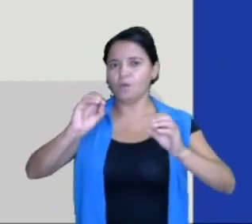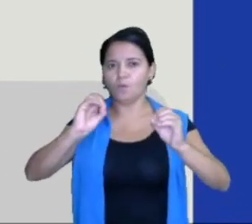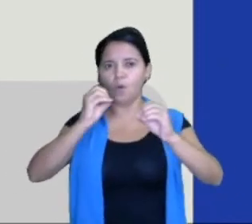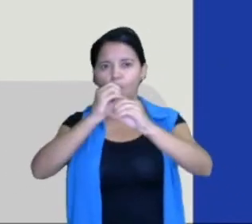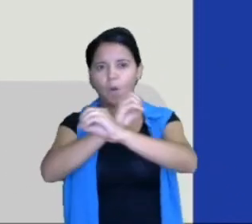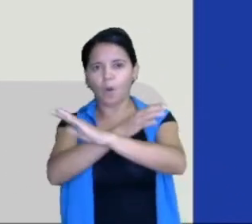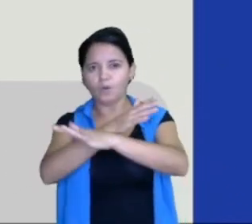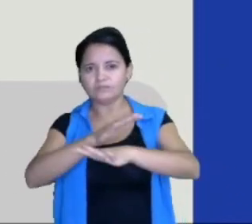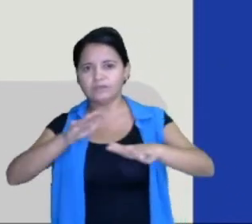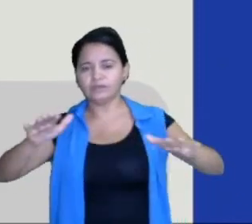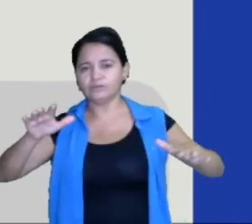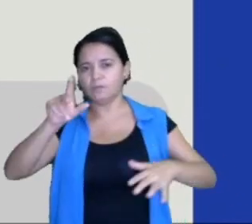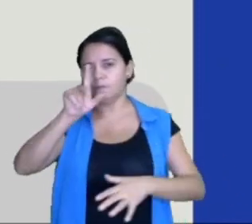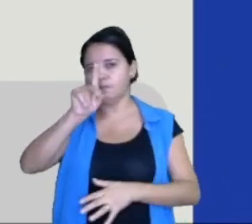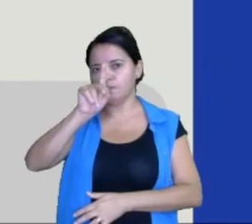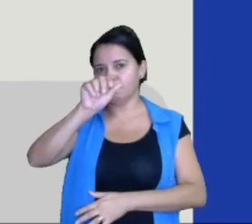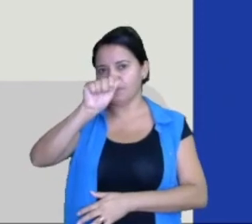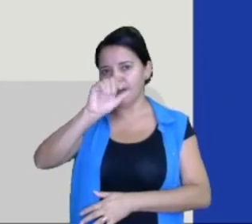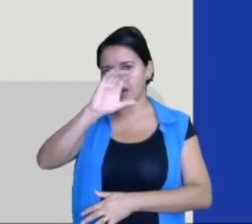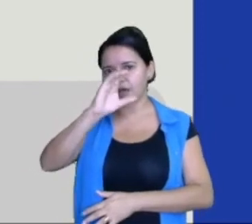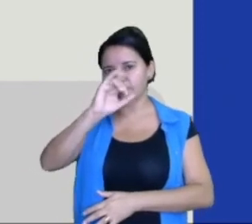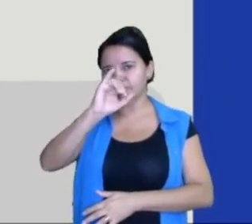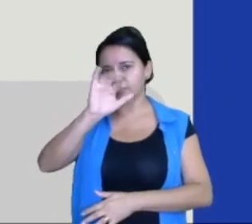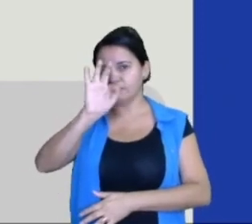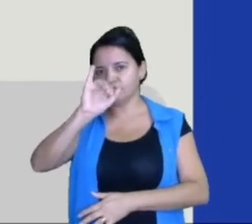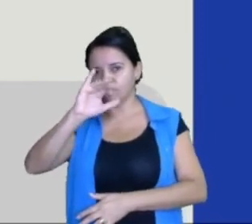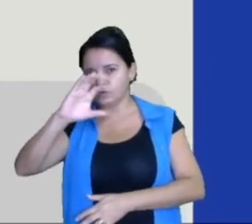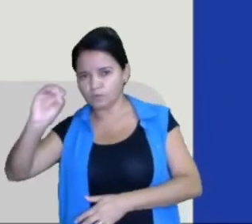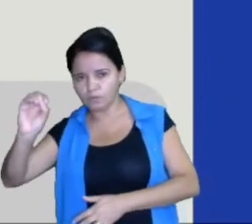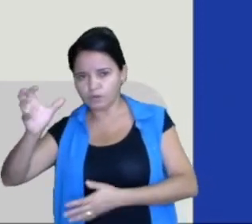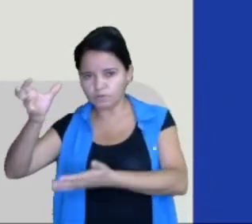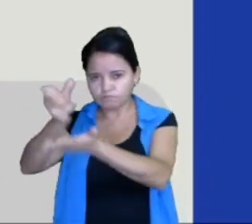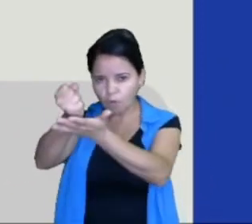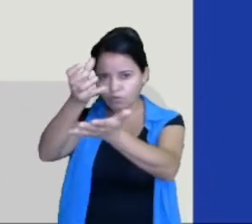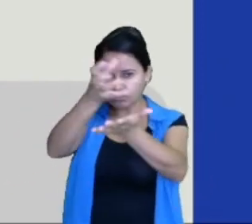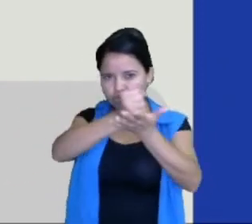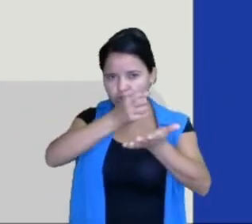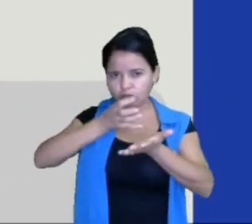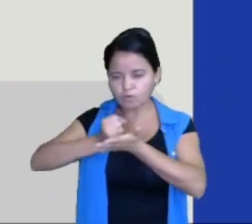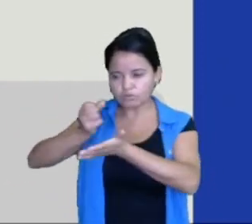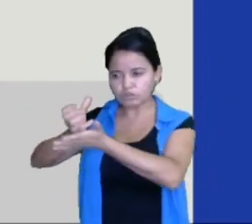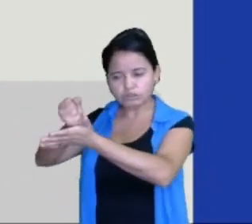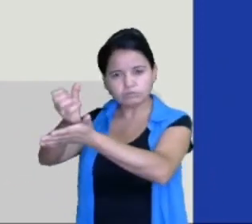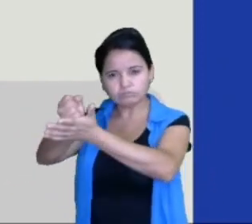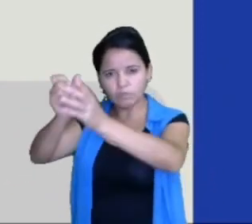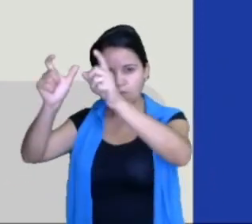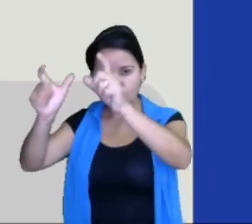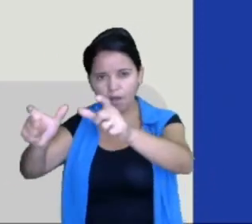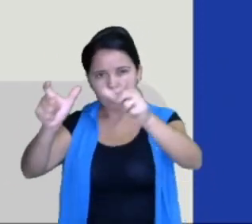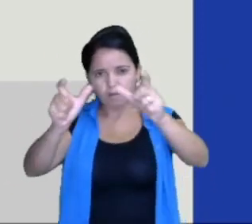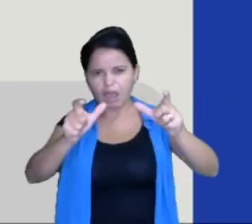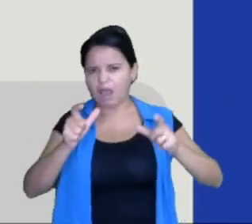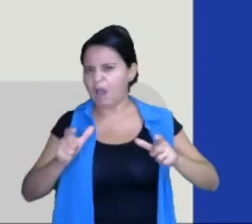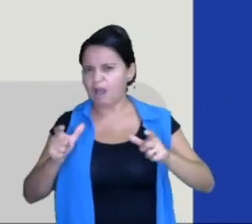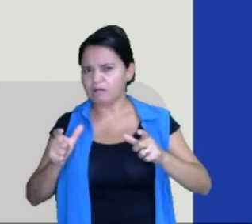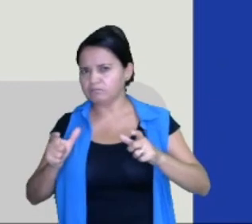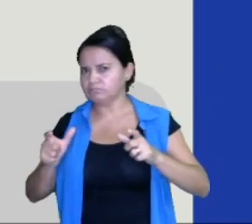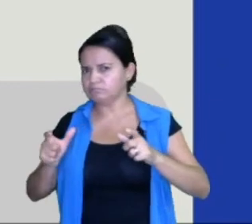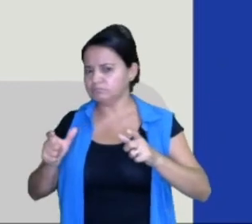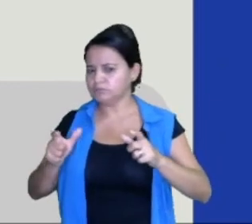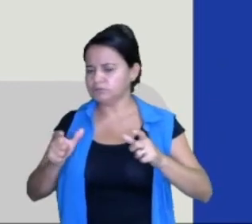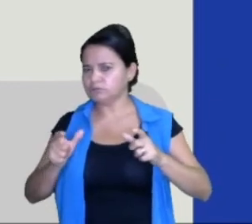Posteriormente, eles foram conquistando os territórios, seja por meio de conflitos com os indígenas, por meio